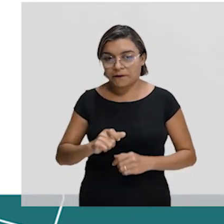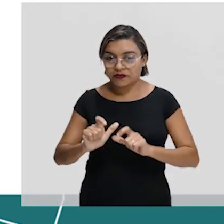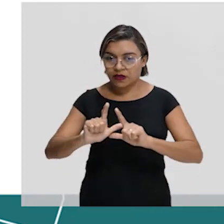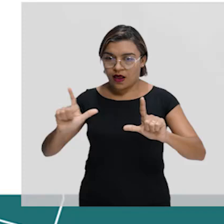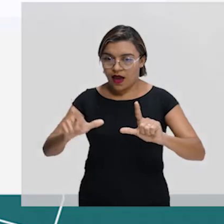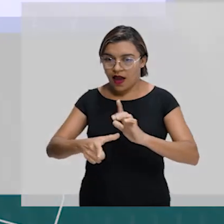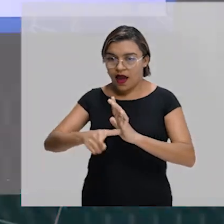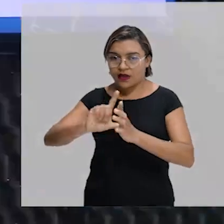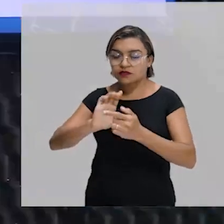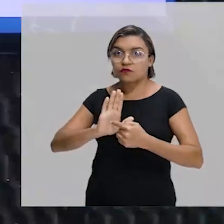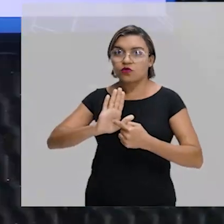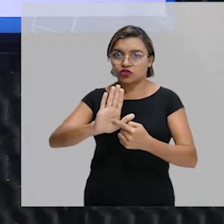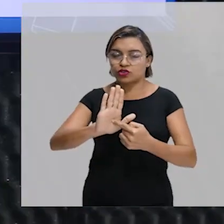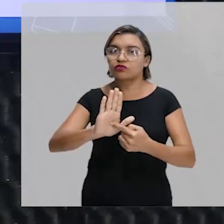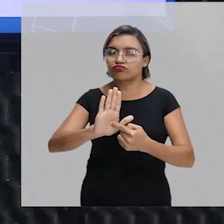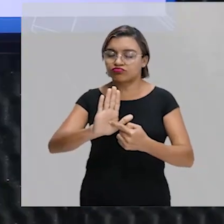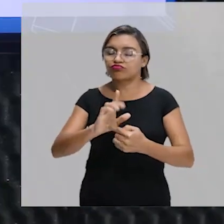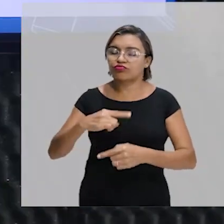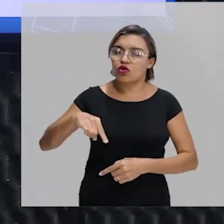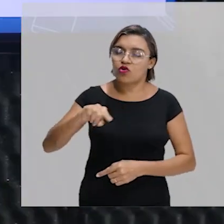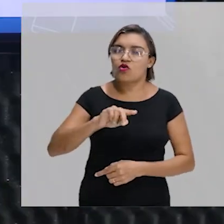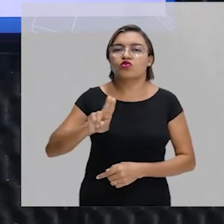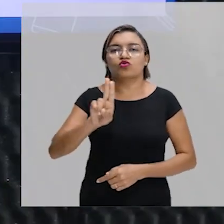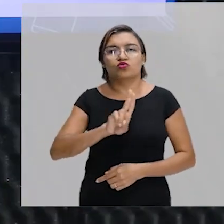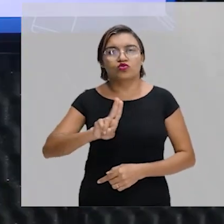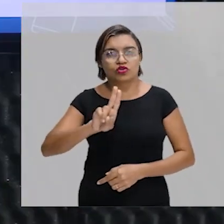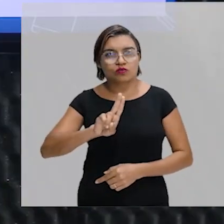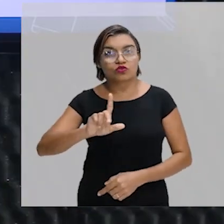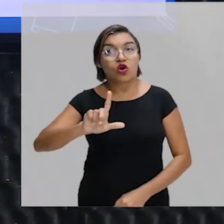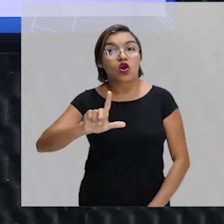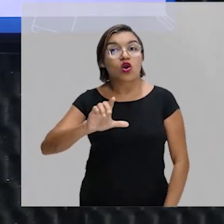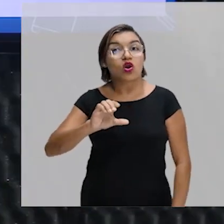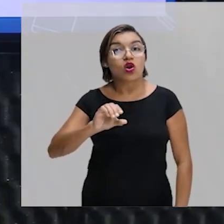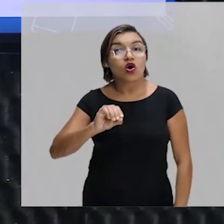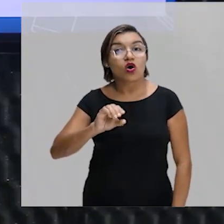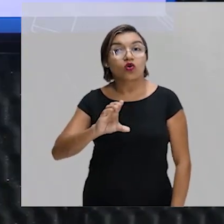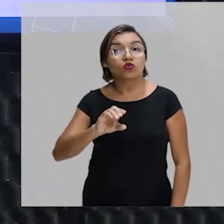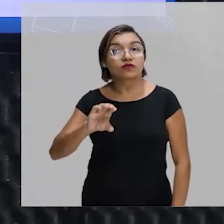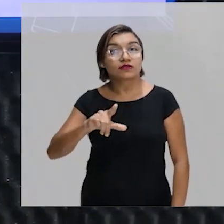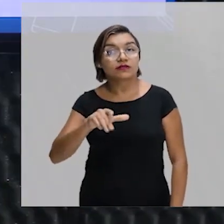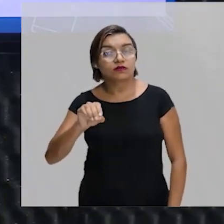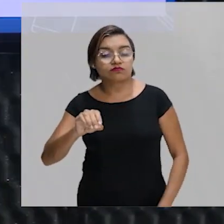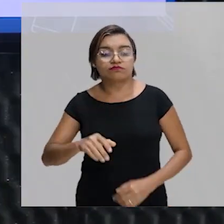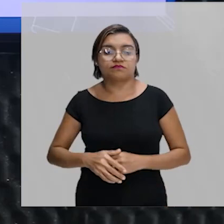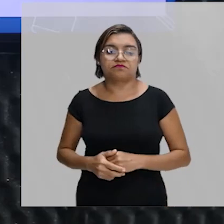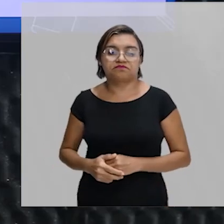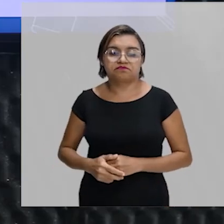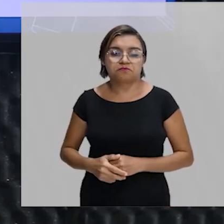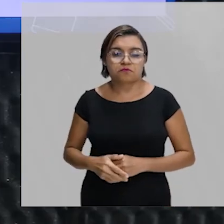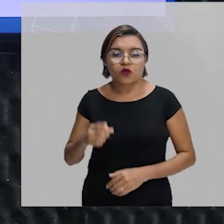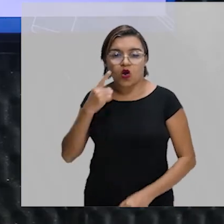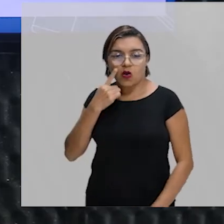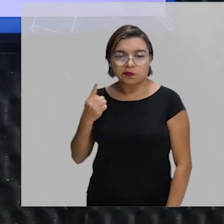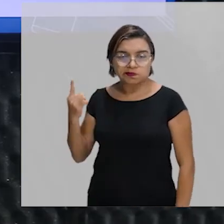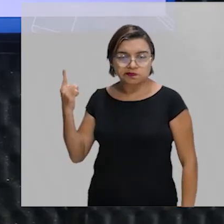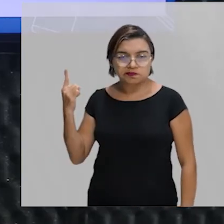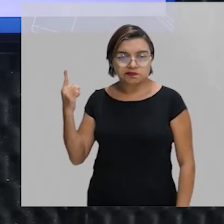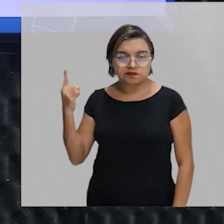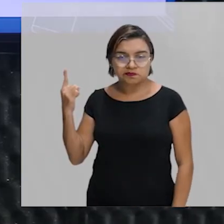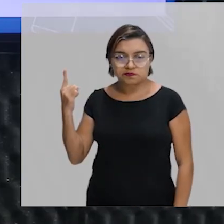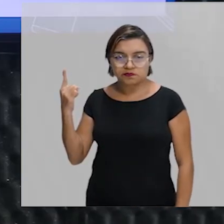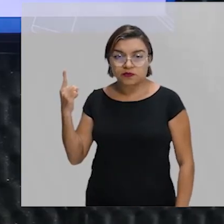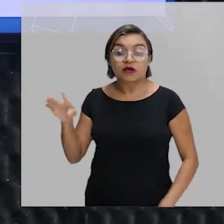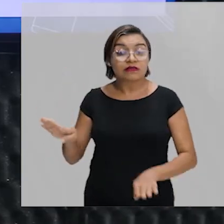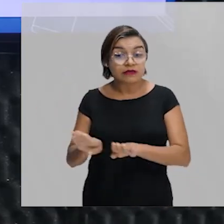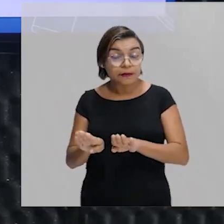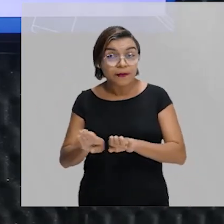anterior, que nós utilizamos uma locução, tá? Alô maior. E ainda aqueles